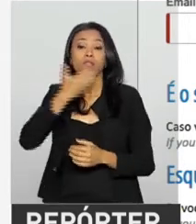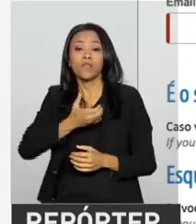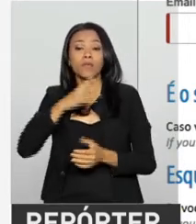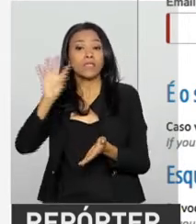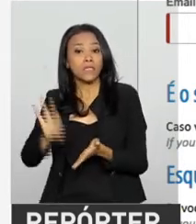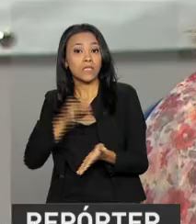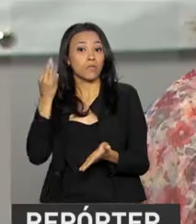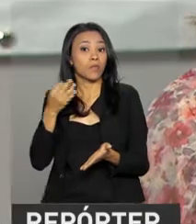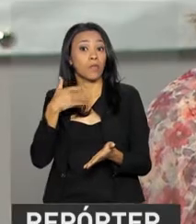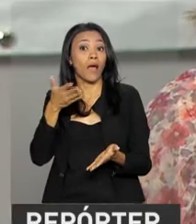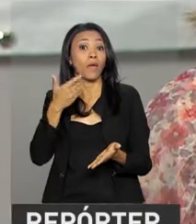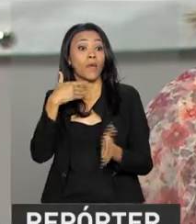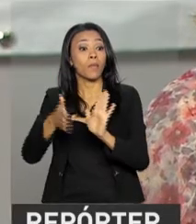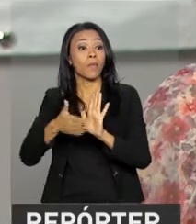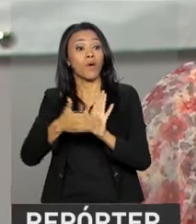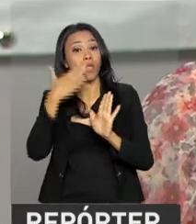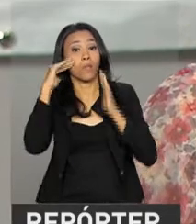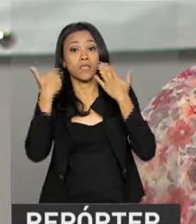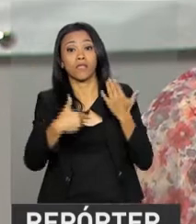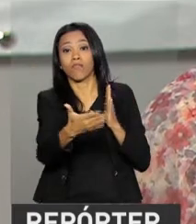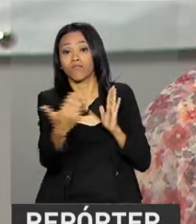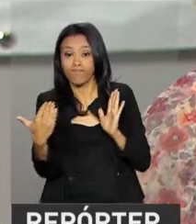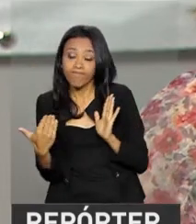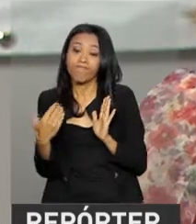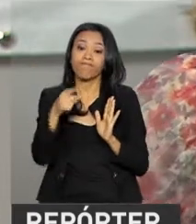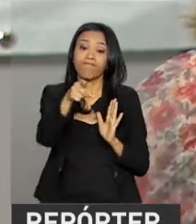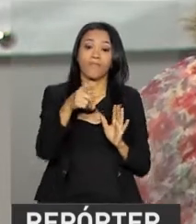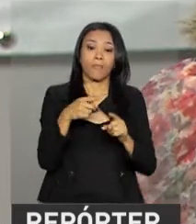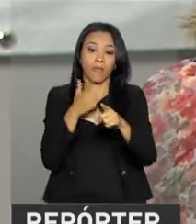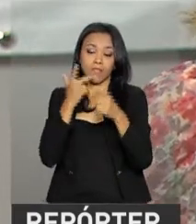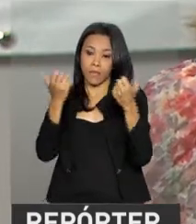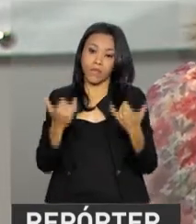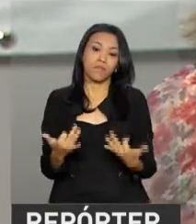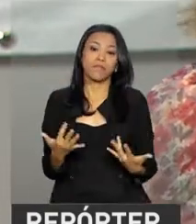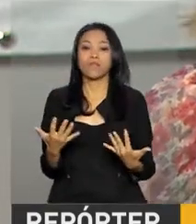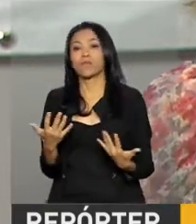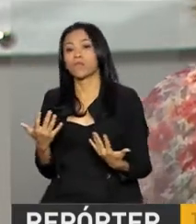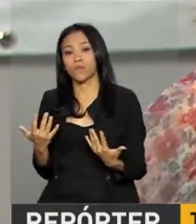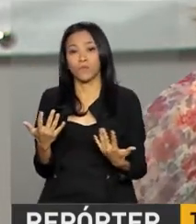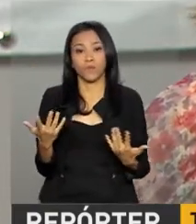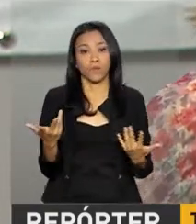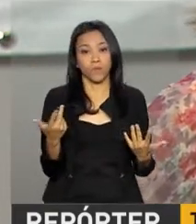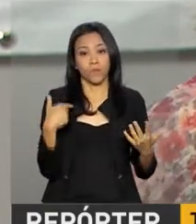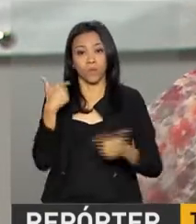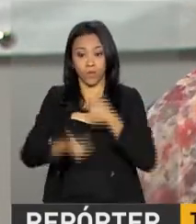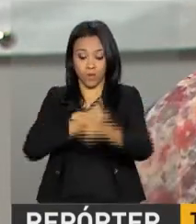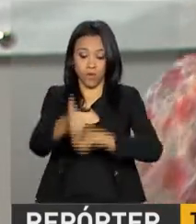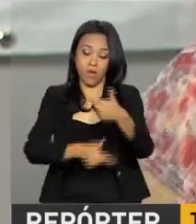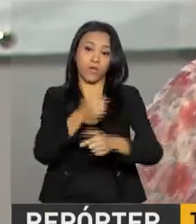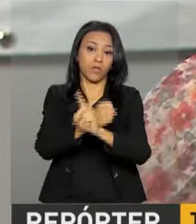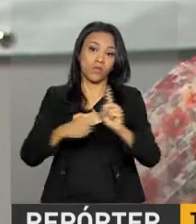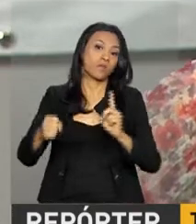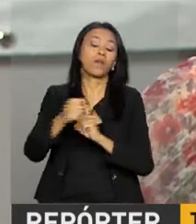de propostas que elas tenham envolvimento social tenham com base organizações comunitárias o envolvimento da